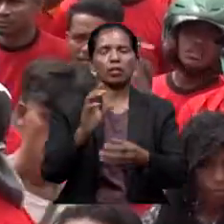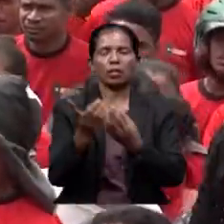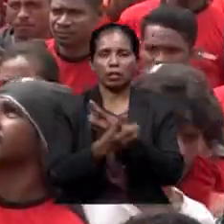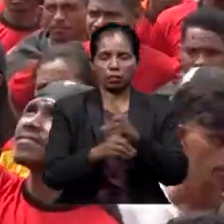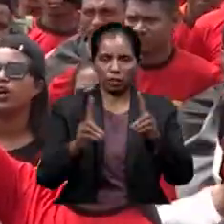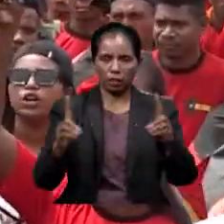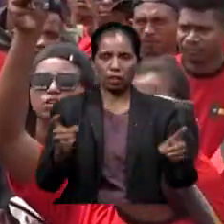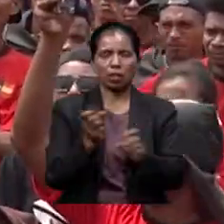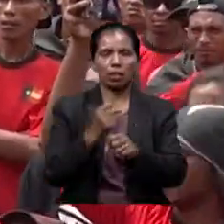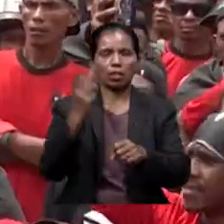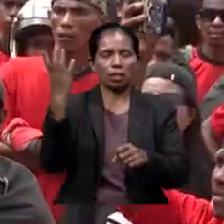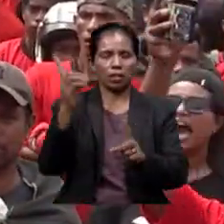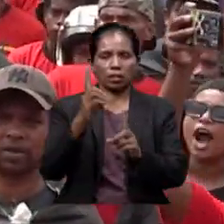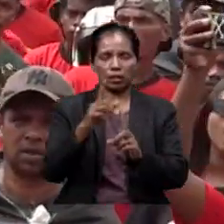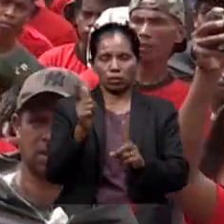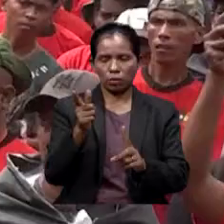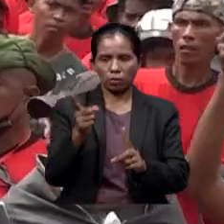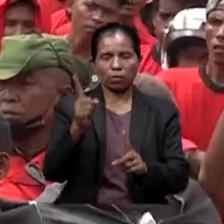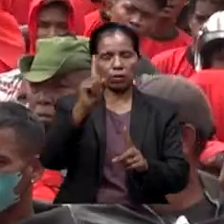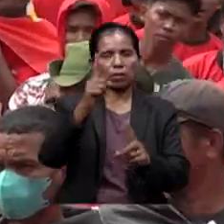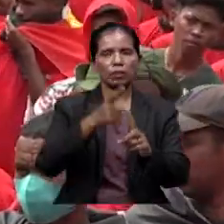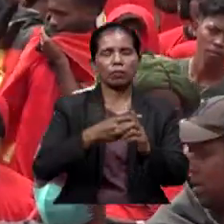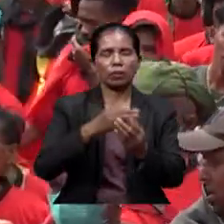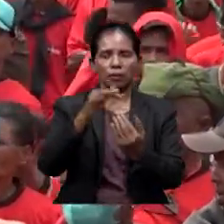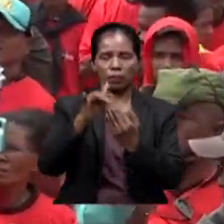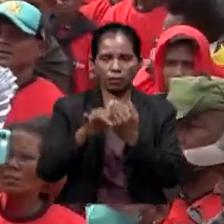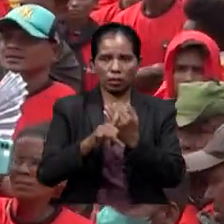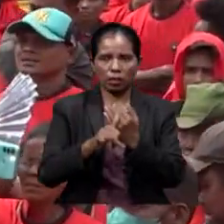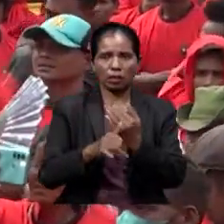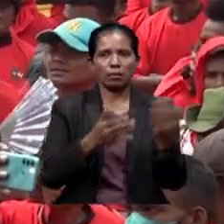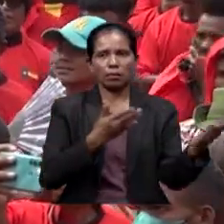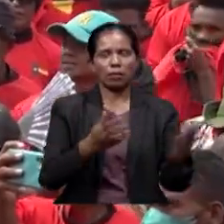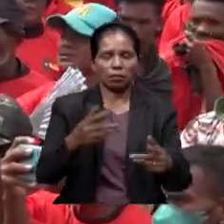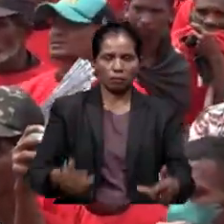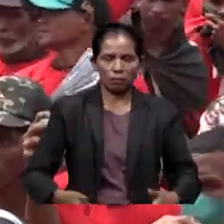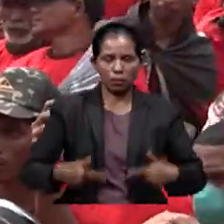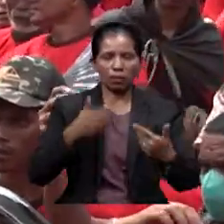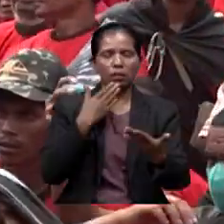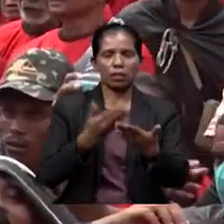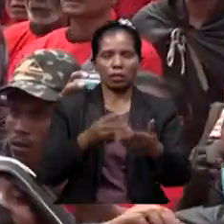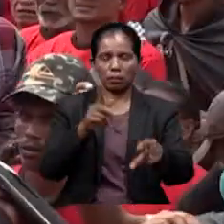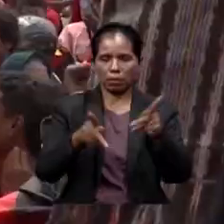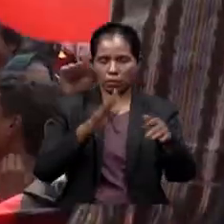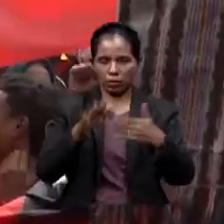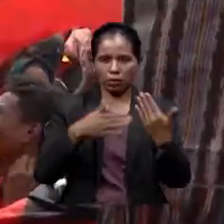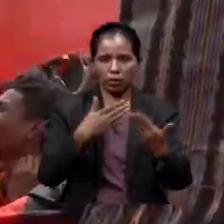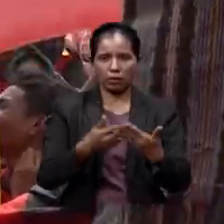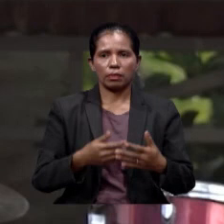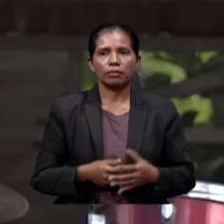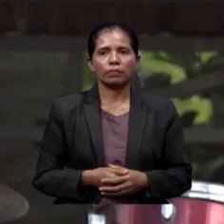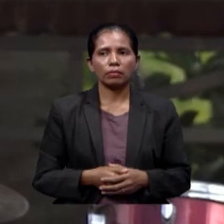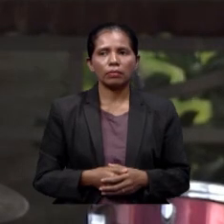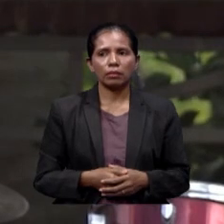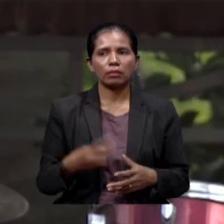nebe maxi acontece e loron do anulo resin ida fulan maio, no nebe lori moris diak ba povo. Só que agora